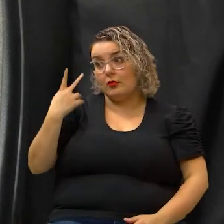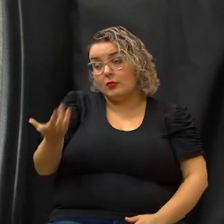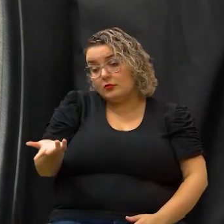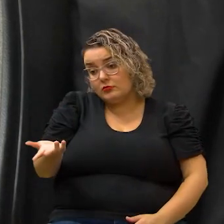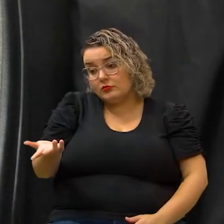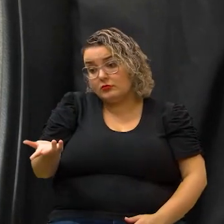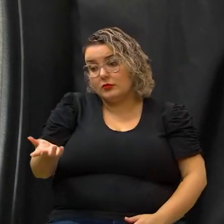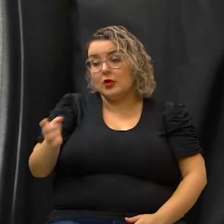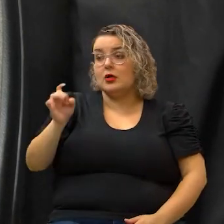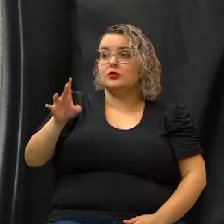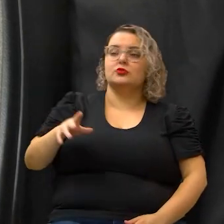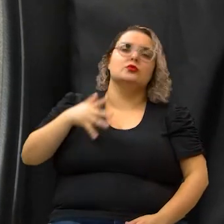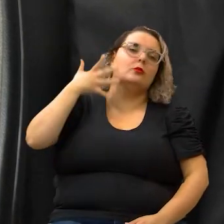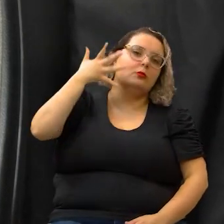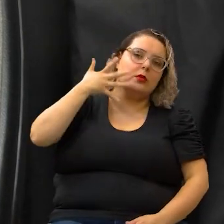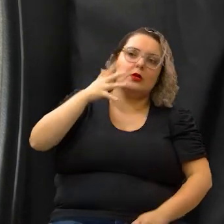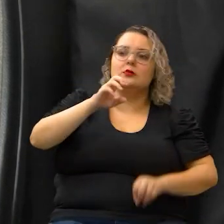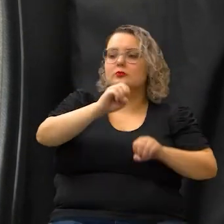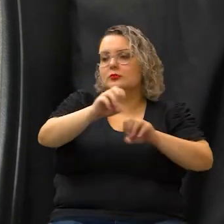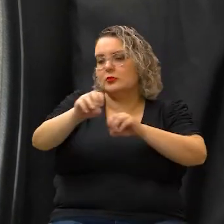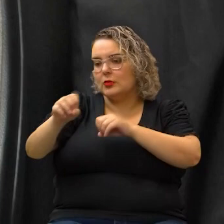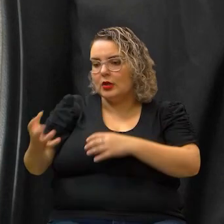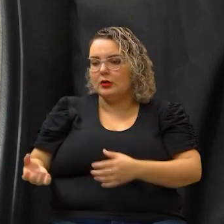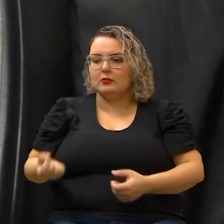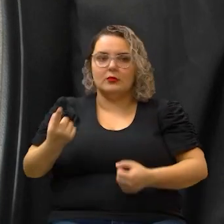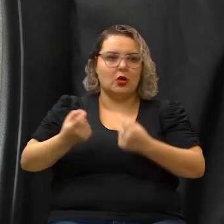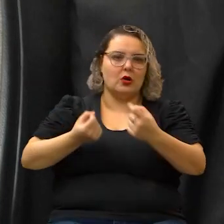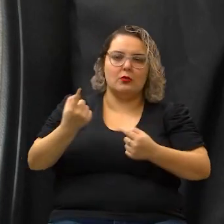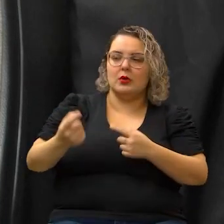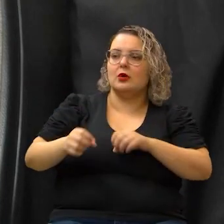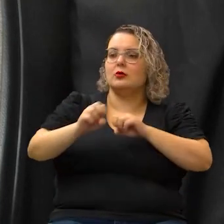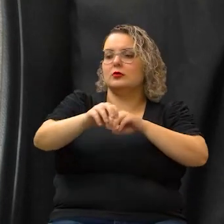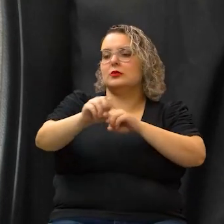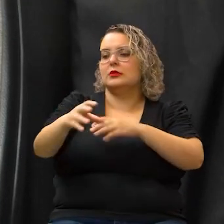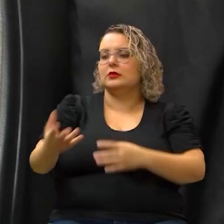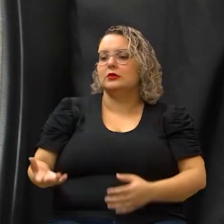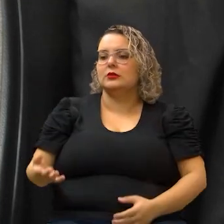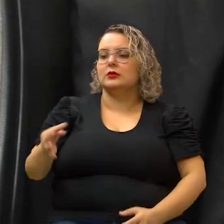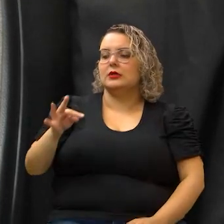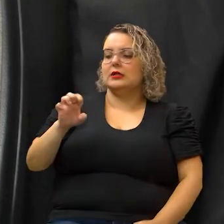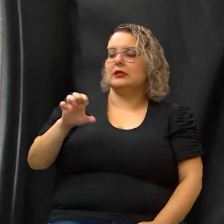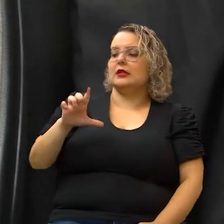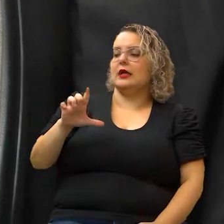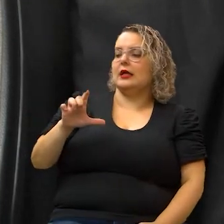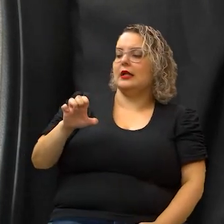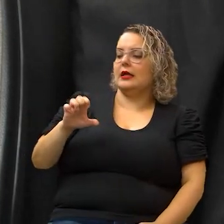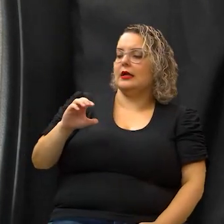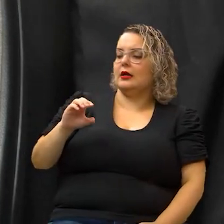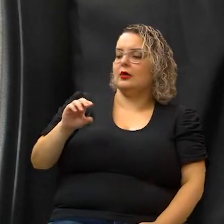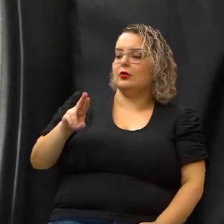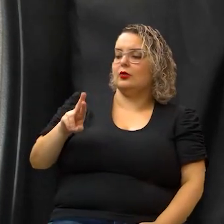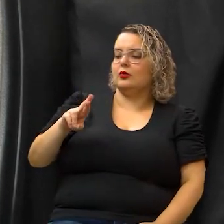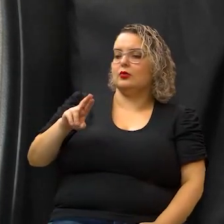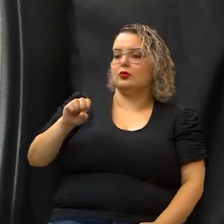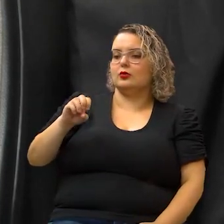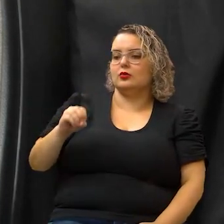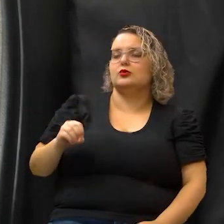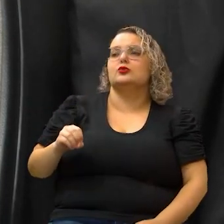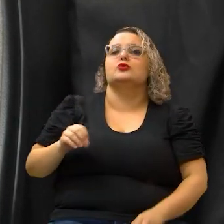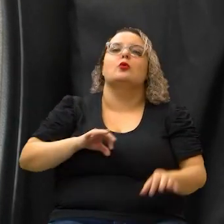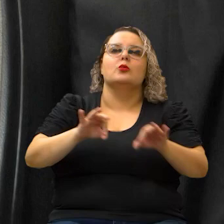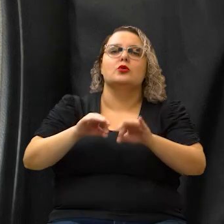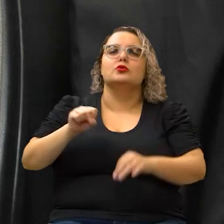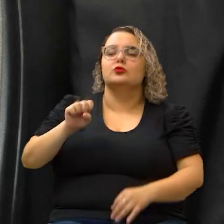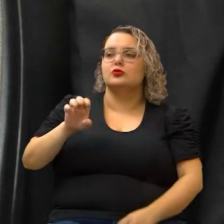né? Eu estava só dando palestras, aulas, esporadicamente. Eu dei muita aula, telecurso como monitor daquele projeto do SESI